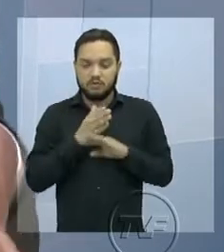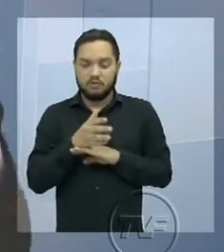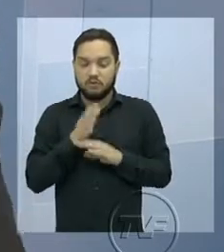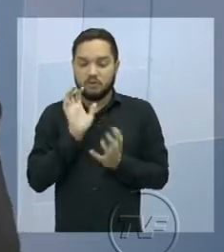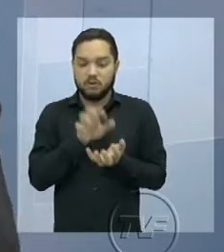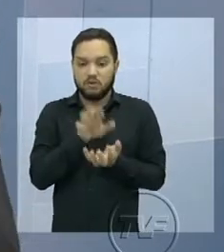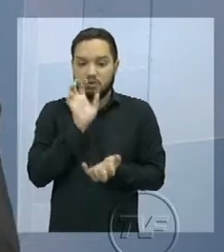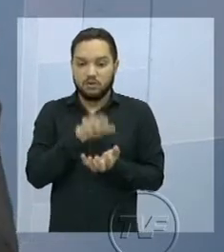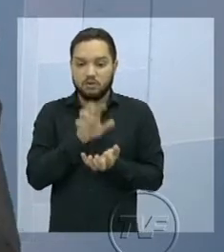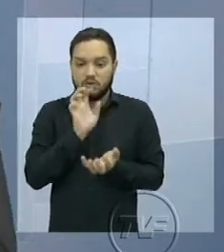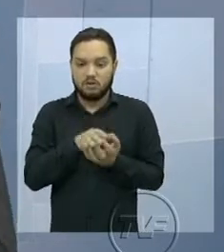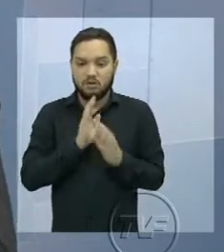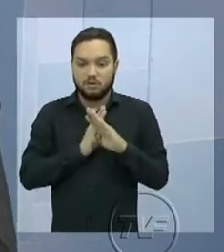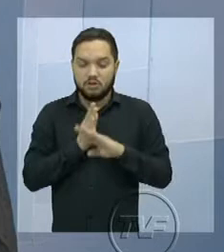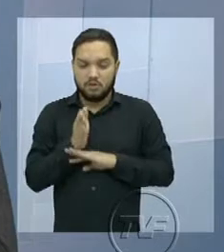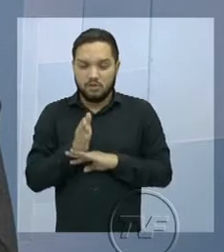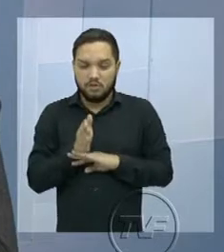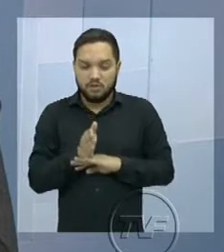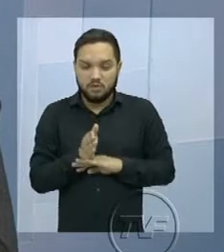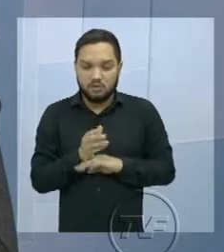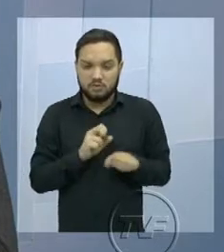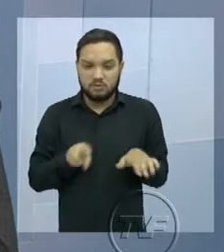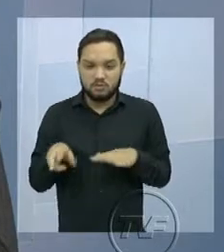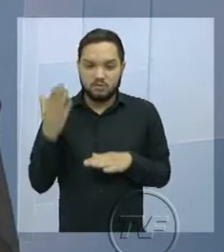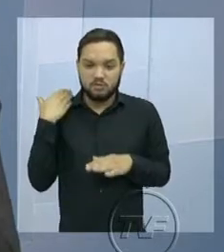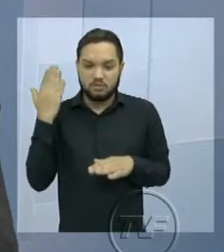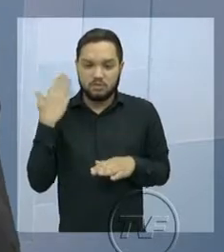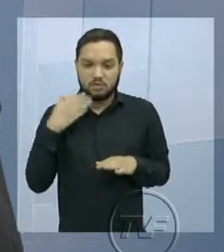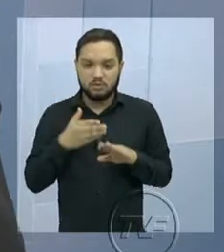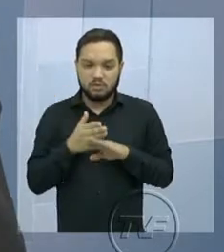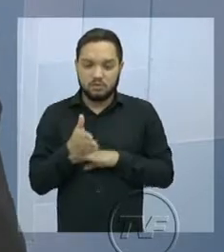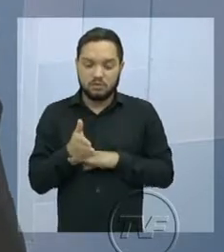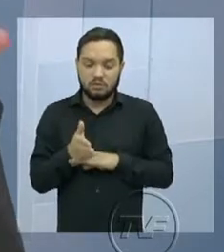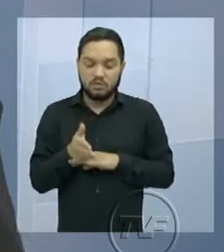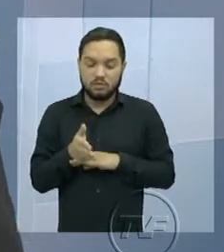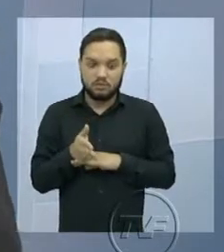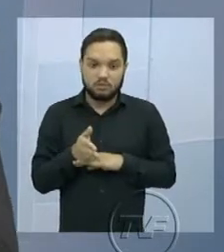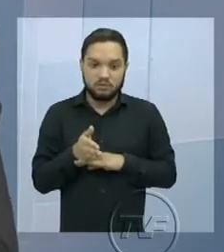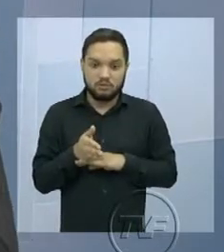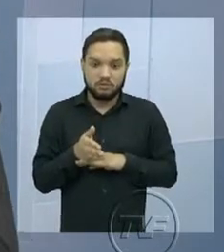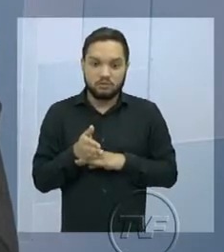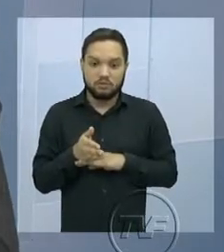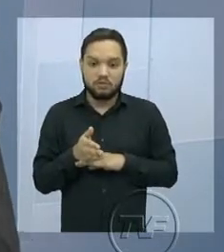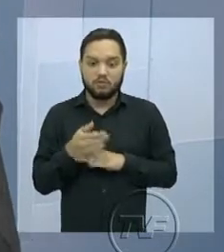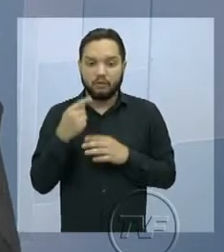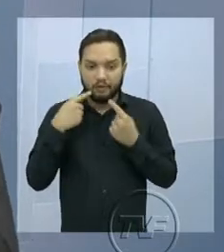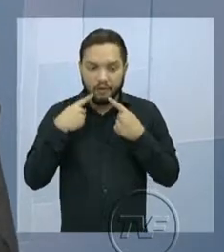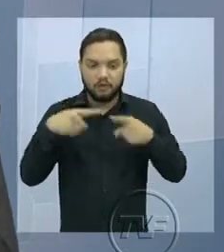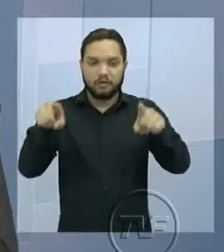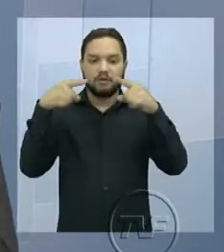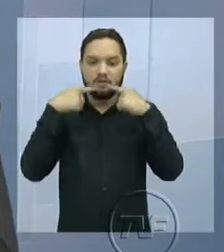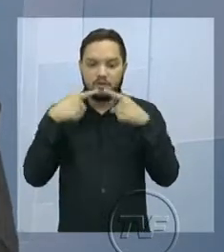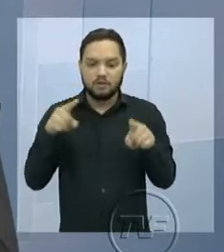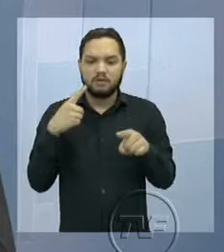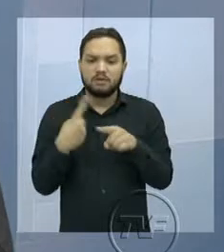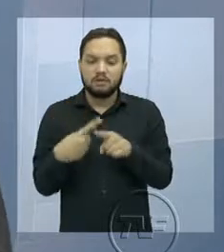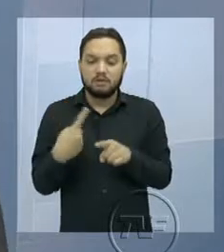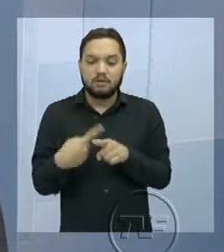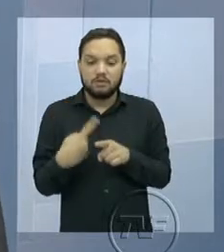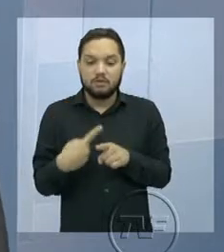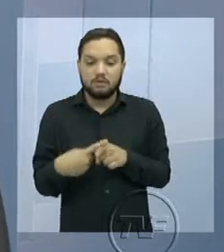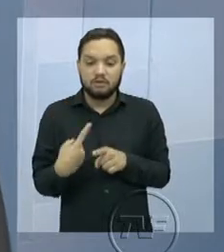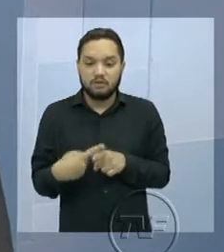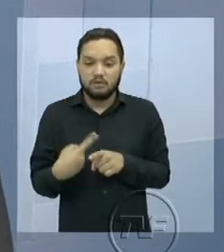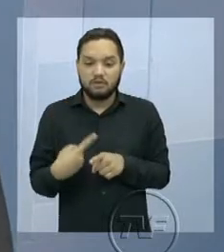durante esses últimos dias, essa semana, ele literalmente foi para o confronto. Mas sabe por que isso?